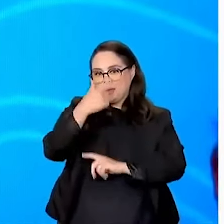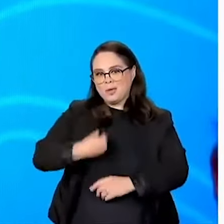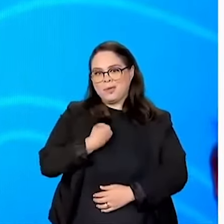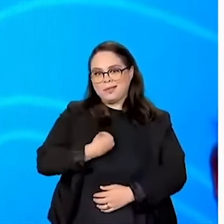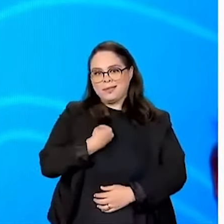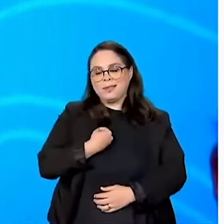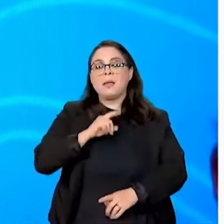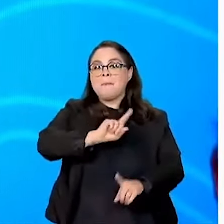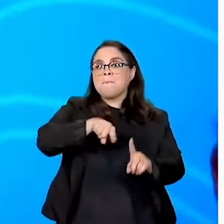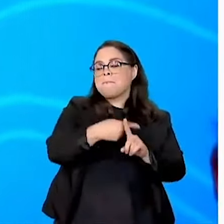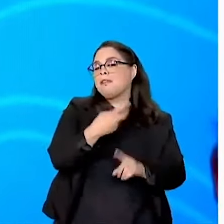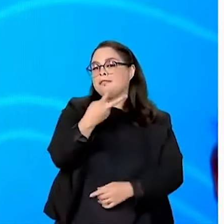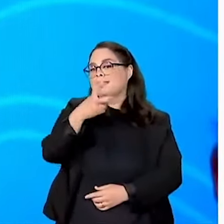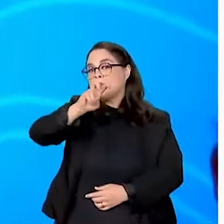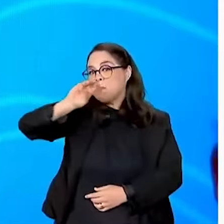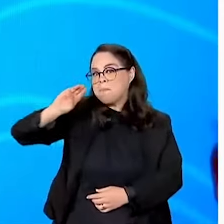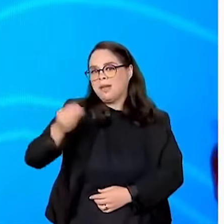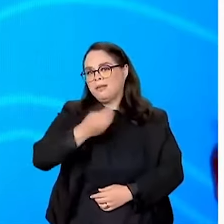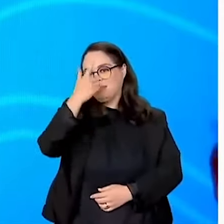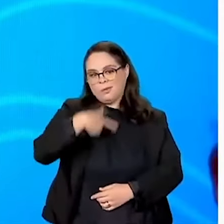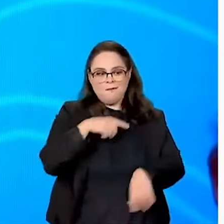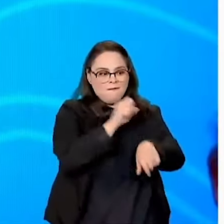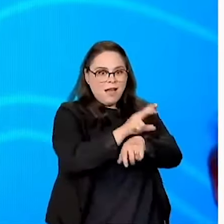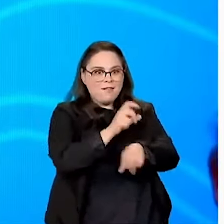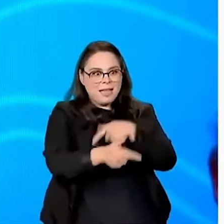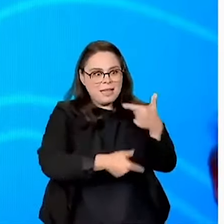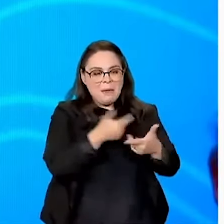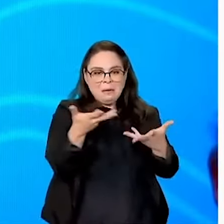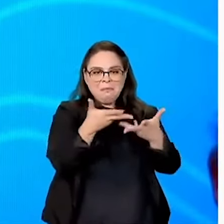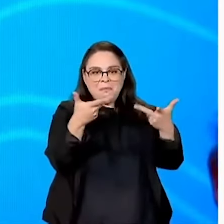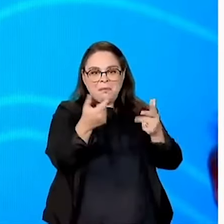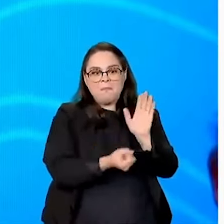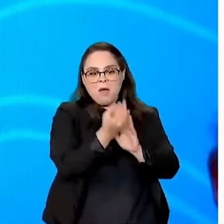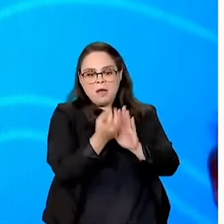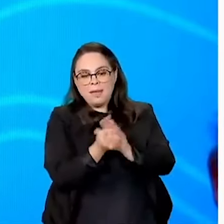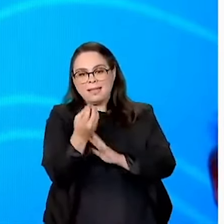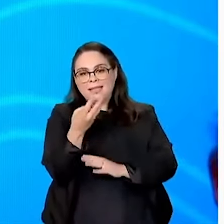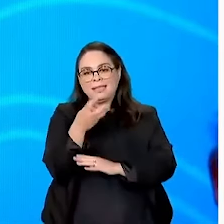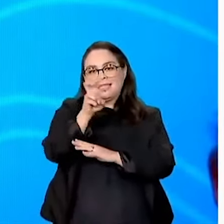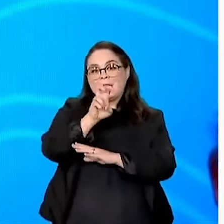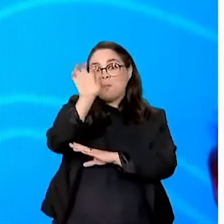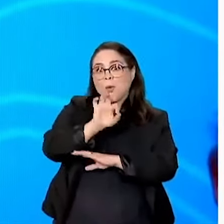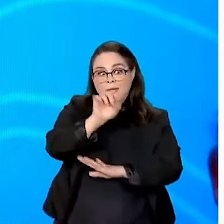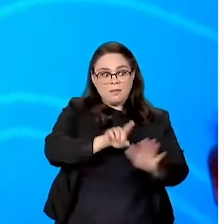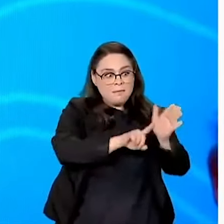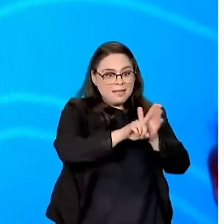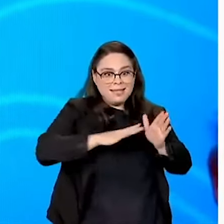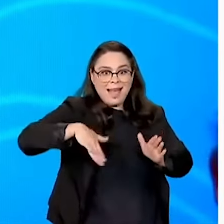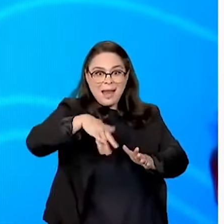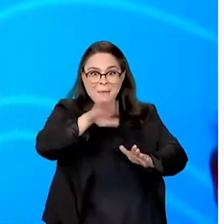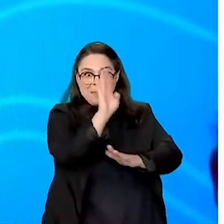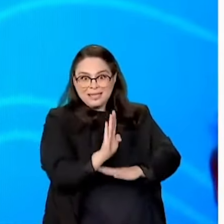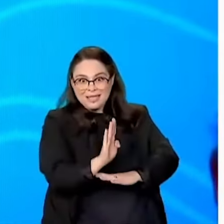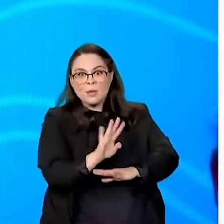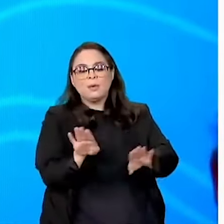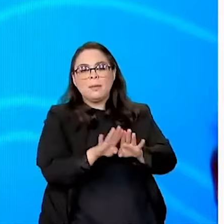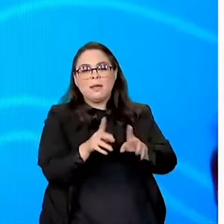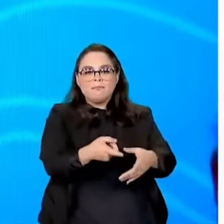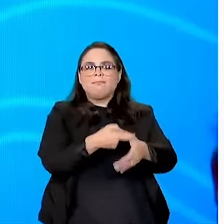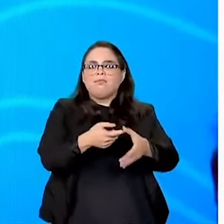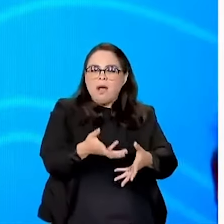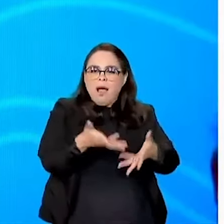outros 25 milhões de empregos de alta qualidade, produz 35% da pesquisa nacional e detém alto